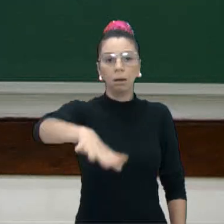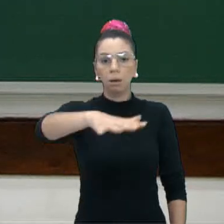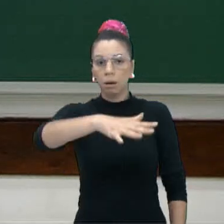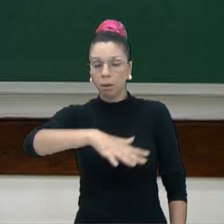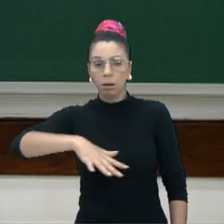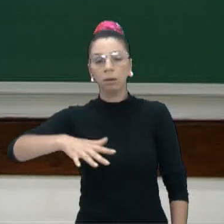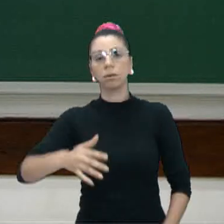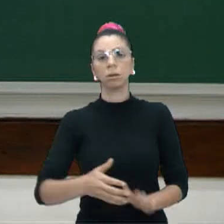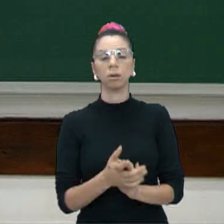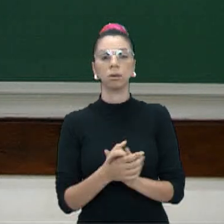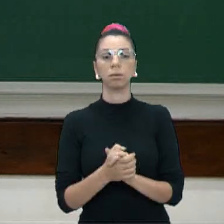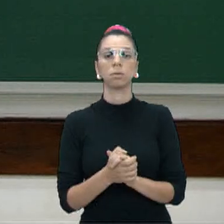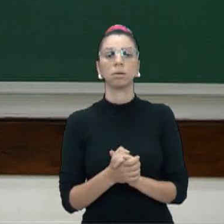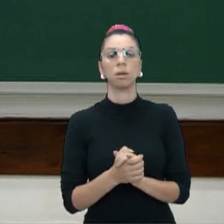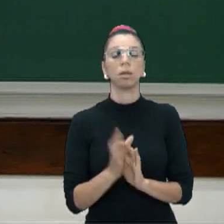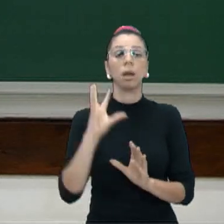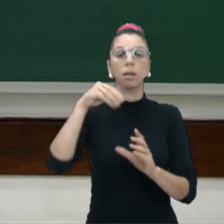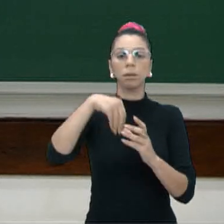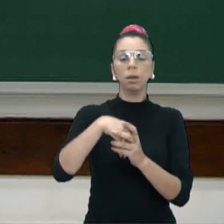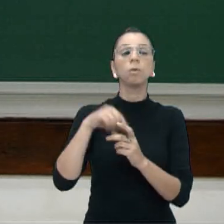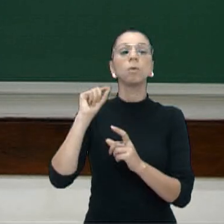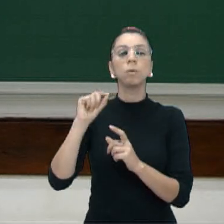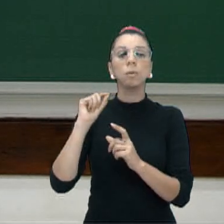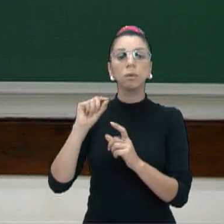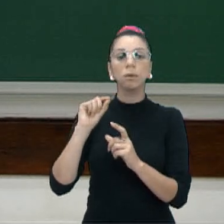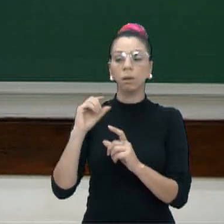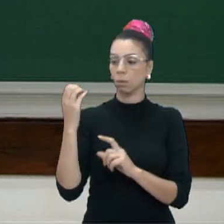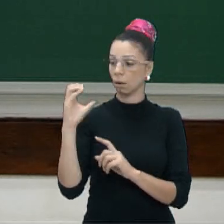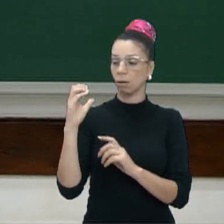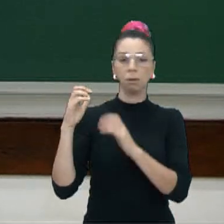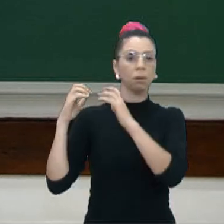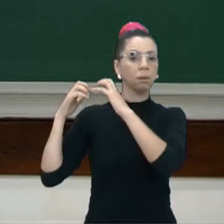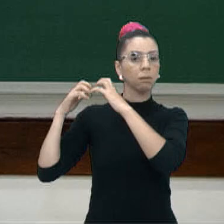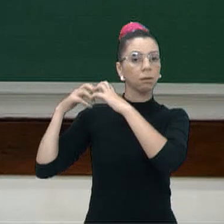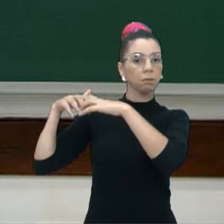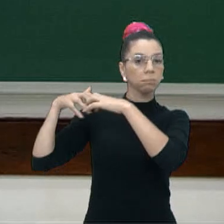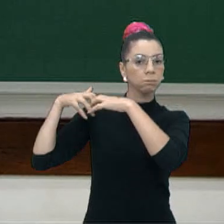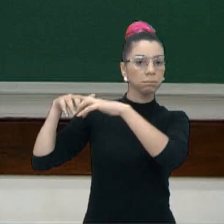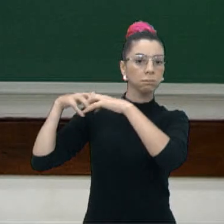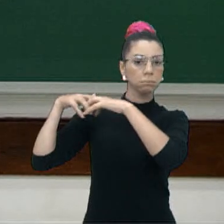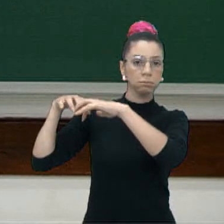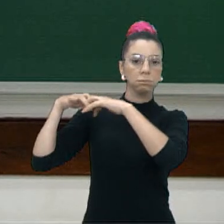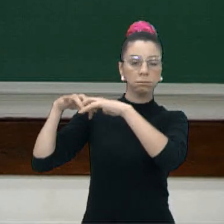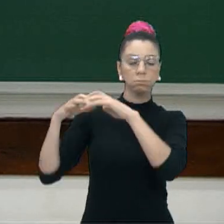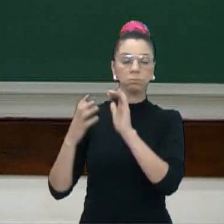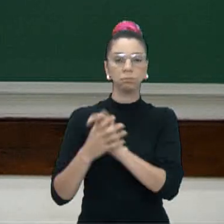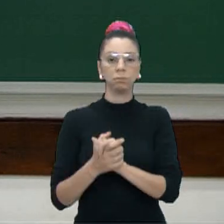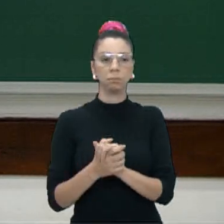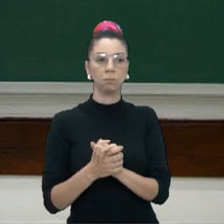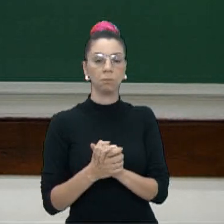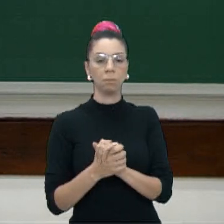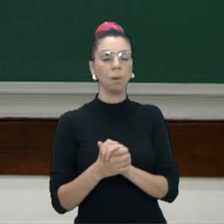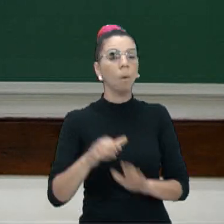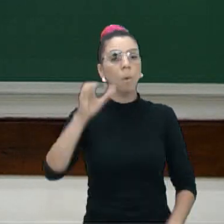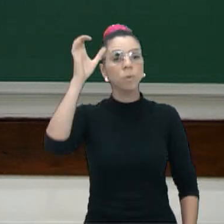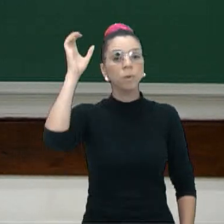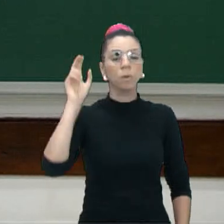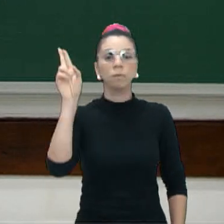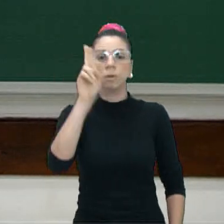têm a ver com a ciência cognitiva. Pois bem, o Chomsky vai ser muito usado pela psicologia